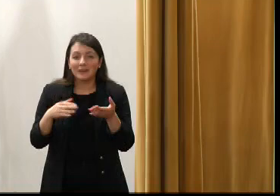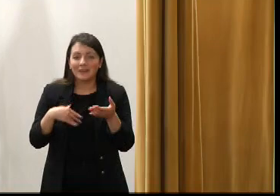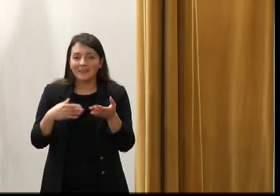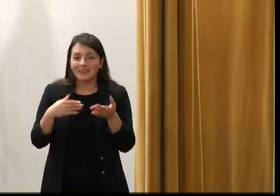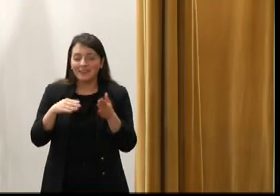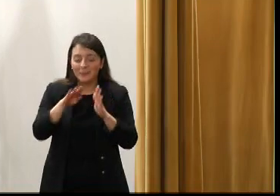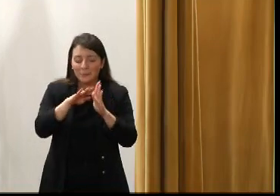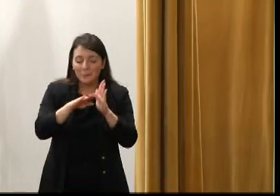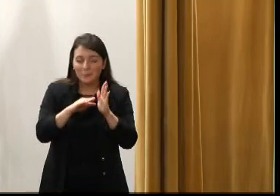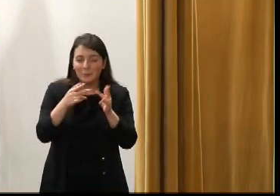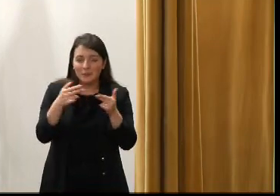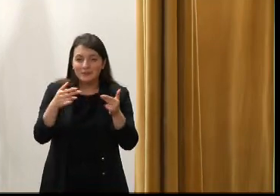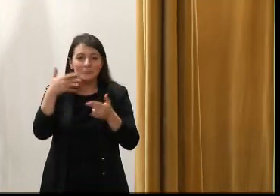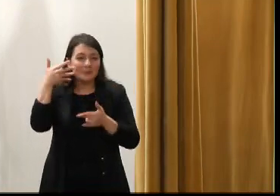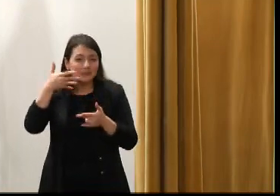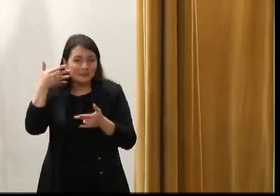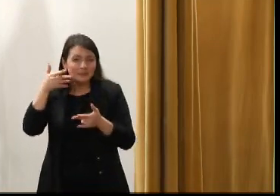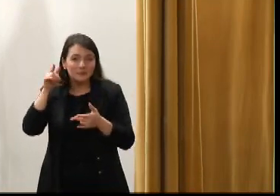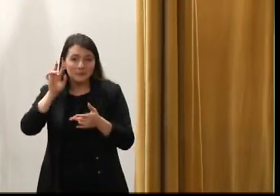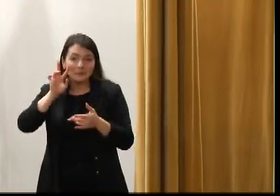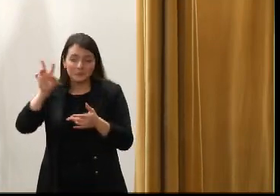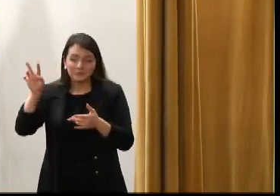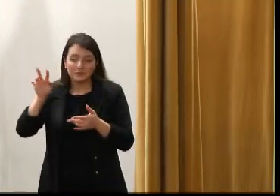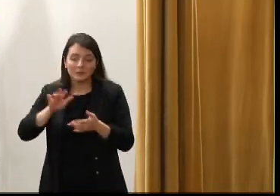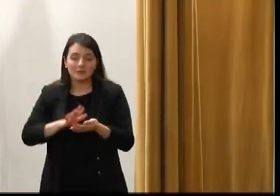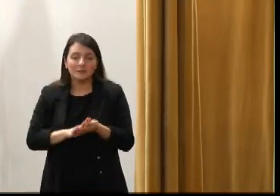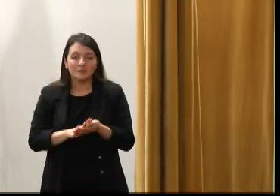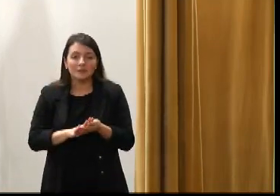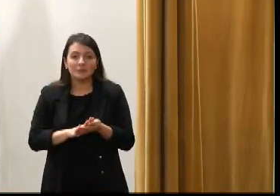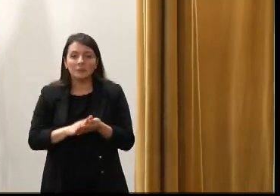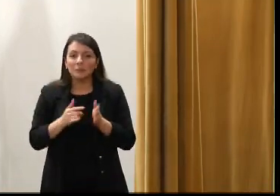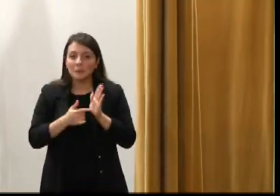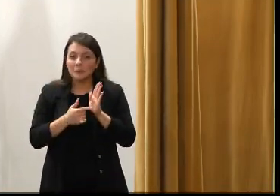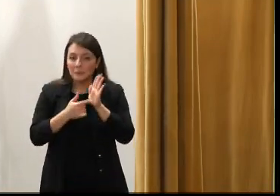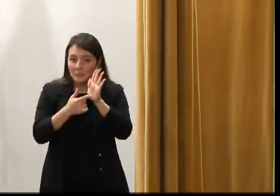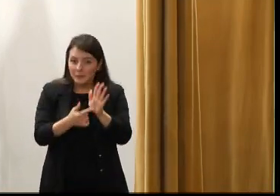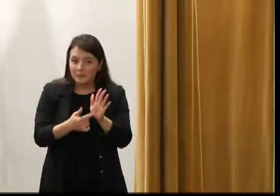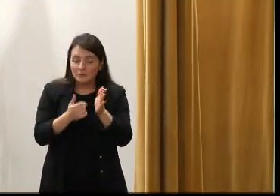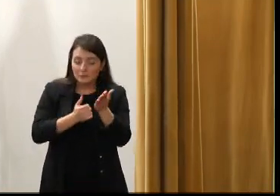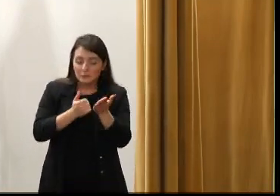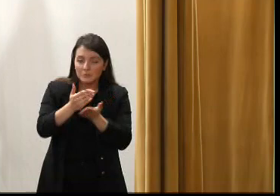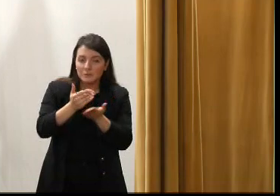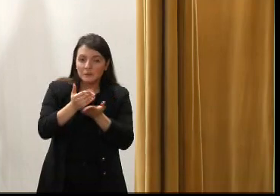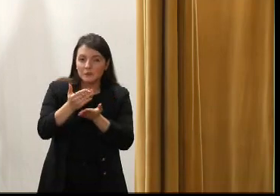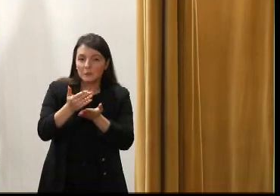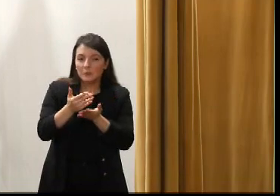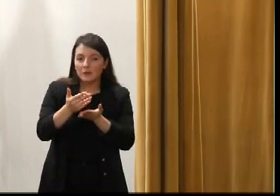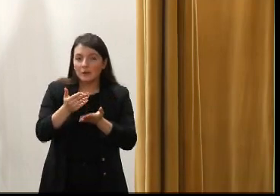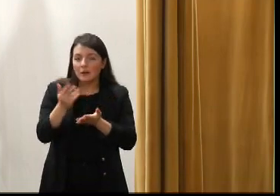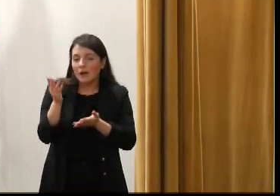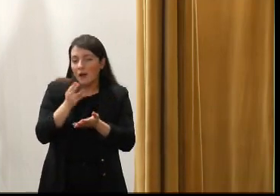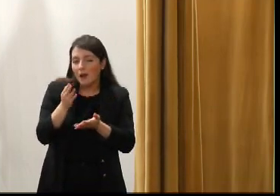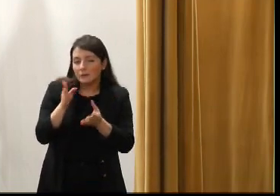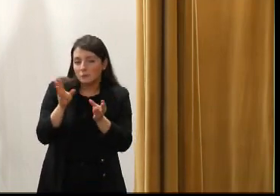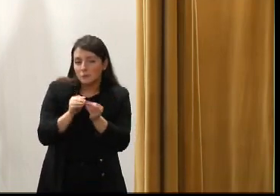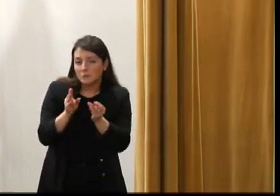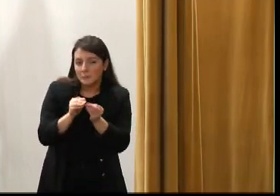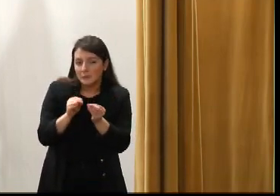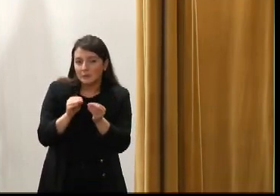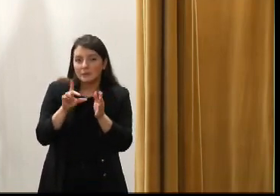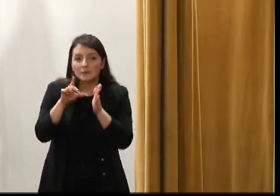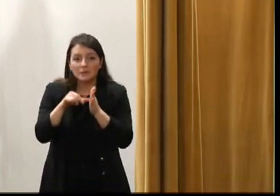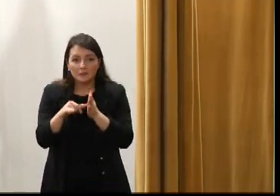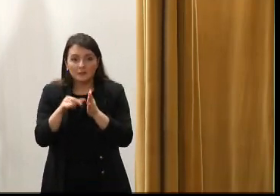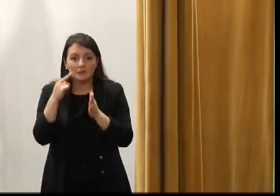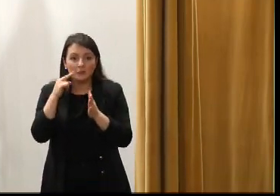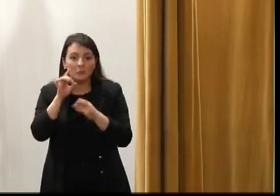até porque vão ter apresentações aqui no painel. Então, só vou fazer uma apresentação aqui, uma introdução muito breve, e a gente vai retornar aqui, e cada painelista